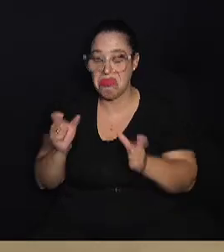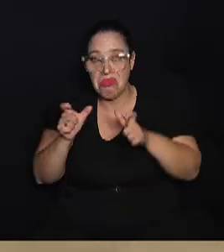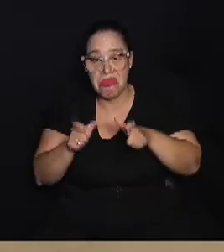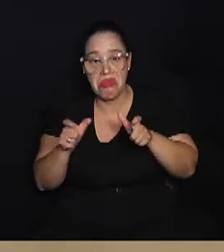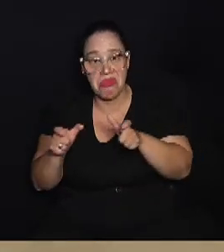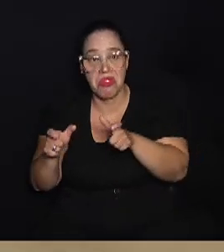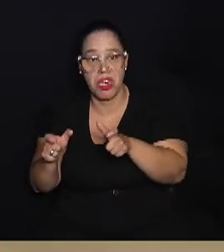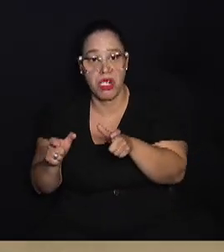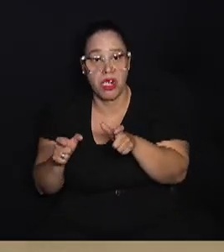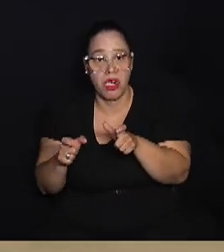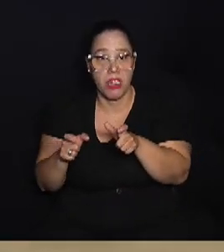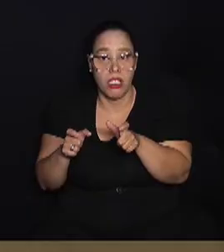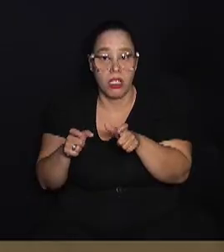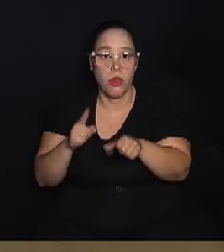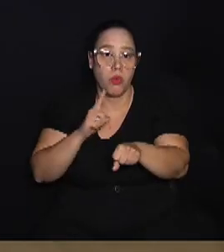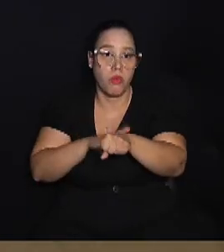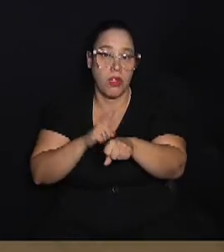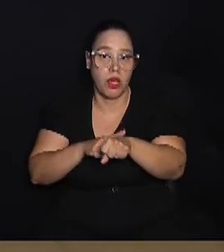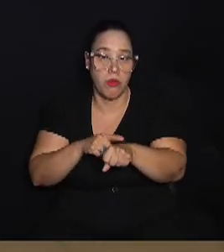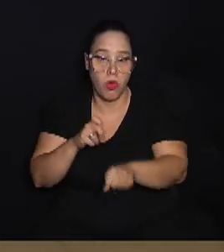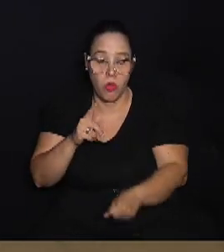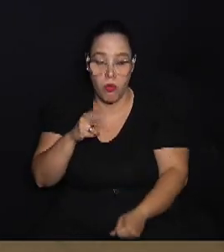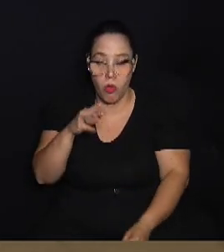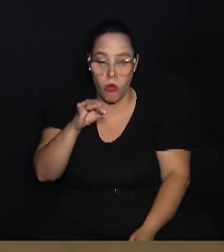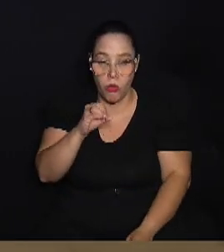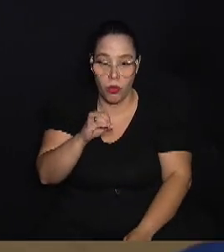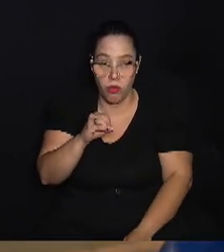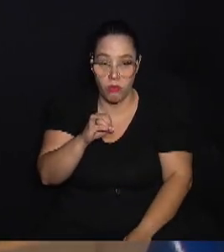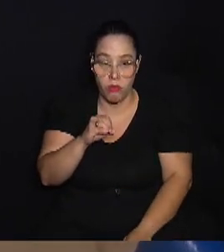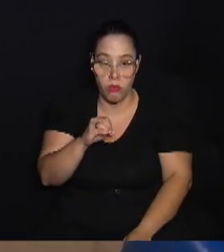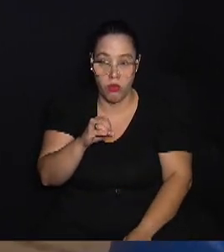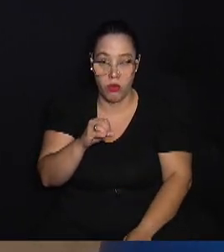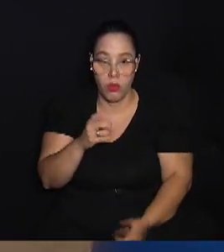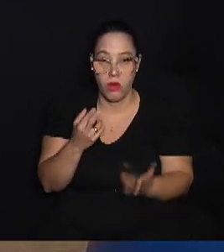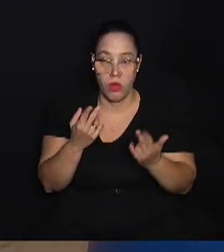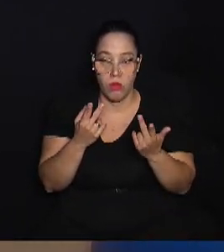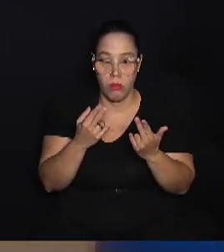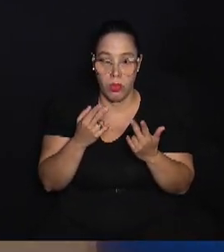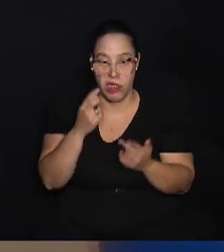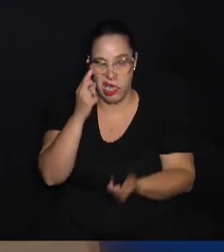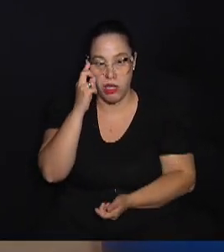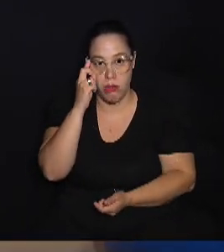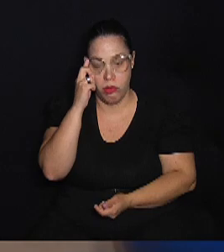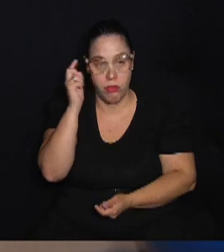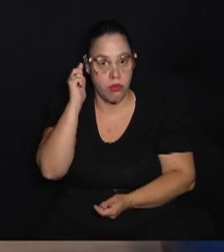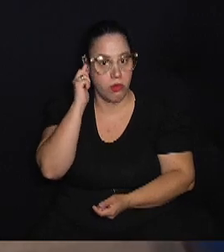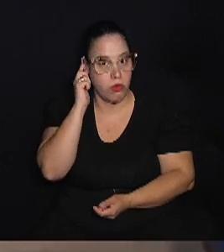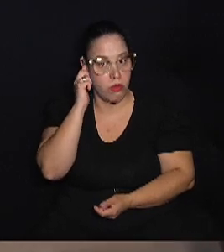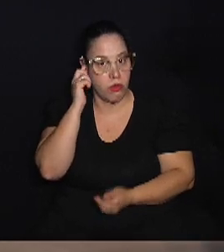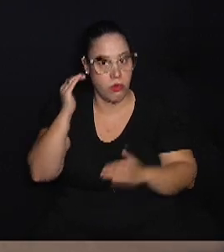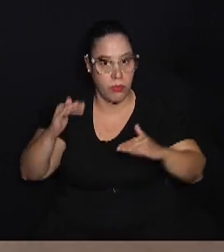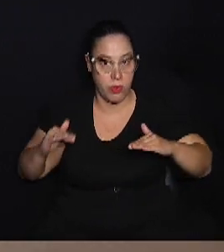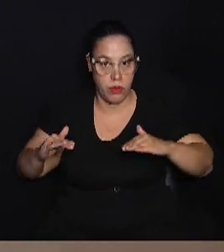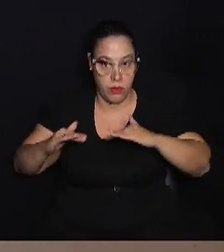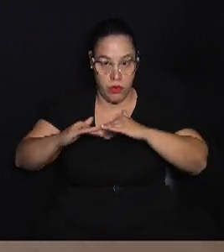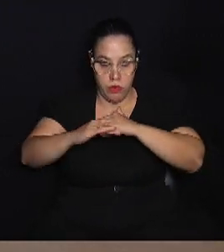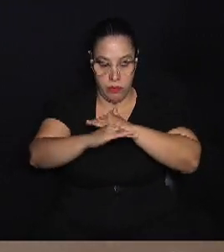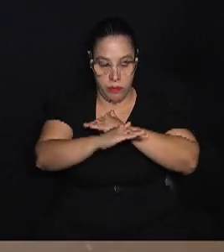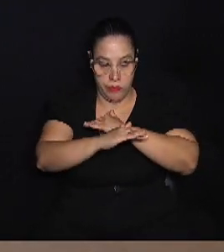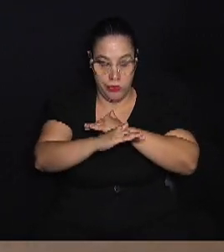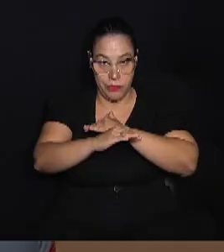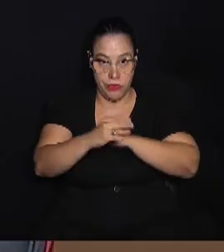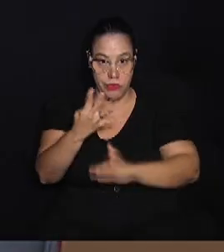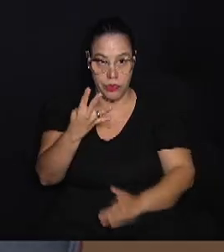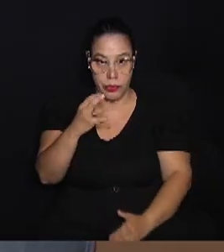onde você tem um tempo para fazer o ponto que a gente chama try aqui, que é o mesmo do rugby de campo. Então, para atravessar a bola de um lado ao outro da quadra são